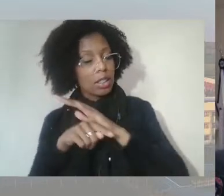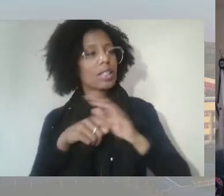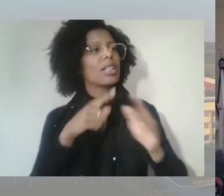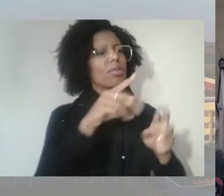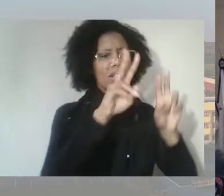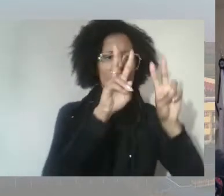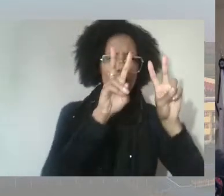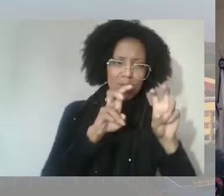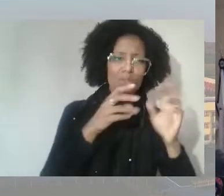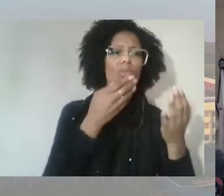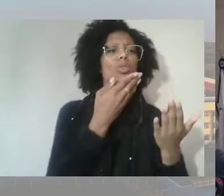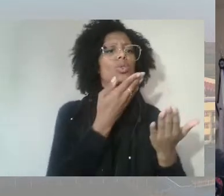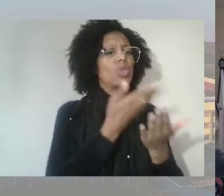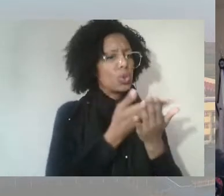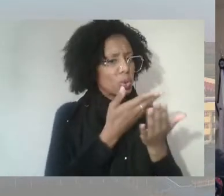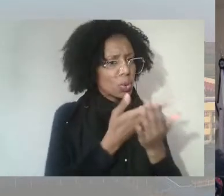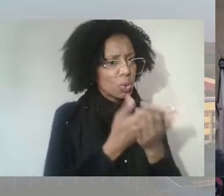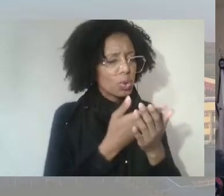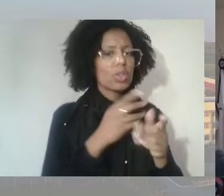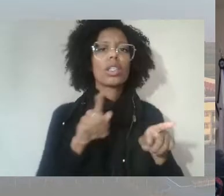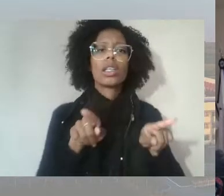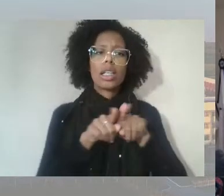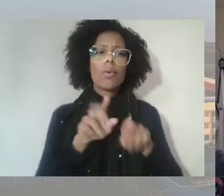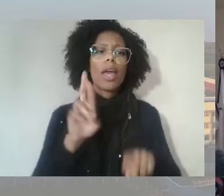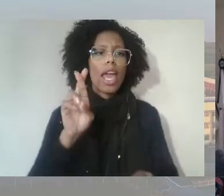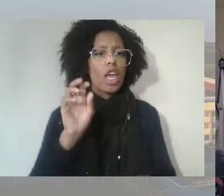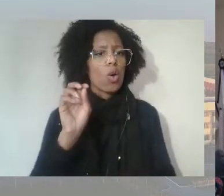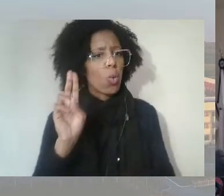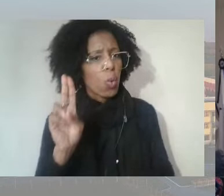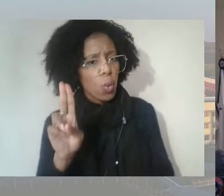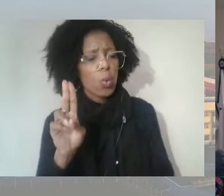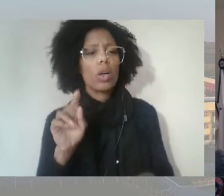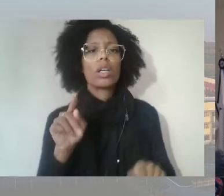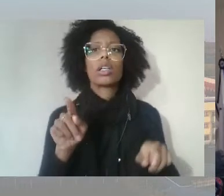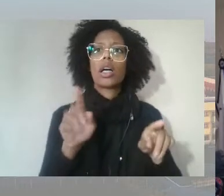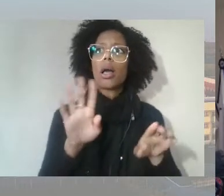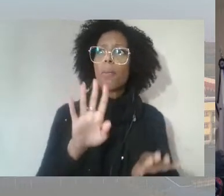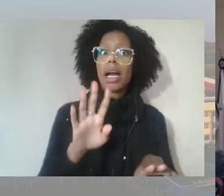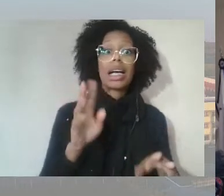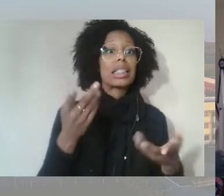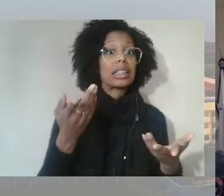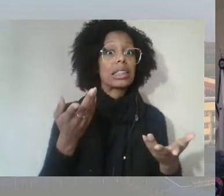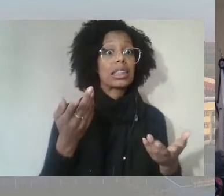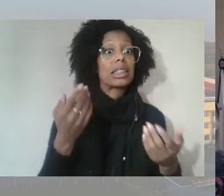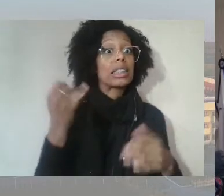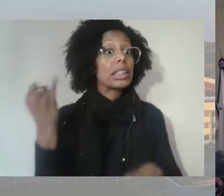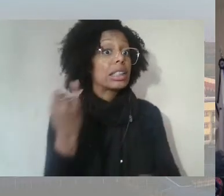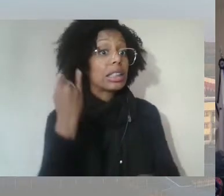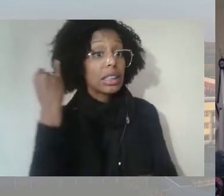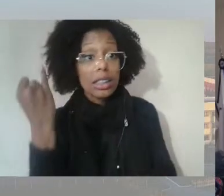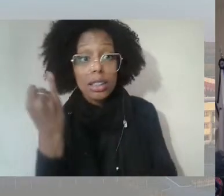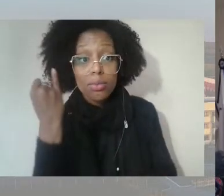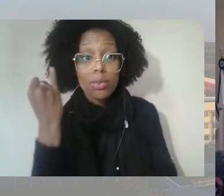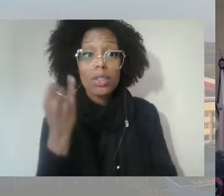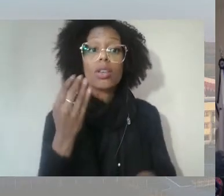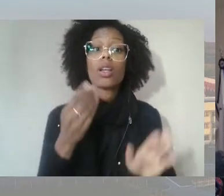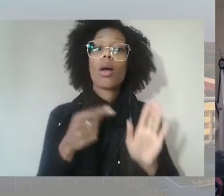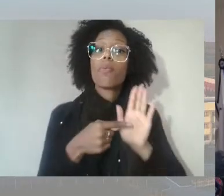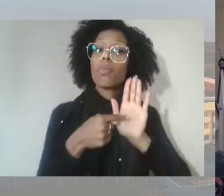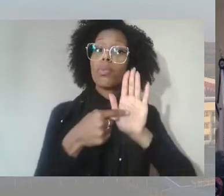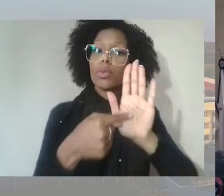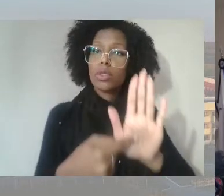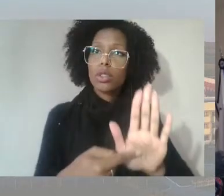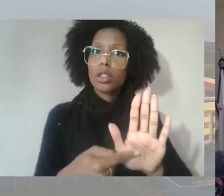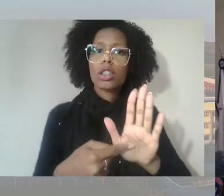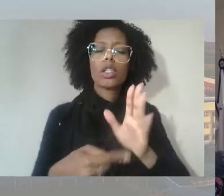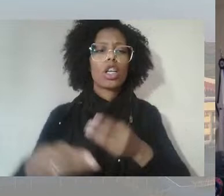RU, tudo que aconteceu. Mas em relação ao fato, assim, eu acho que era importante trazer tudo isso que envolve.